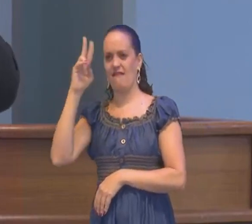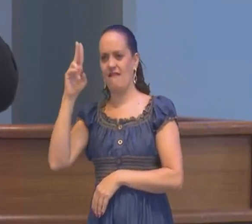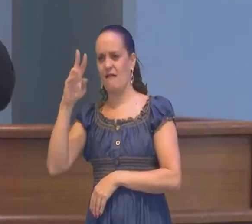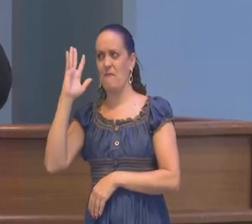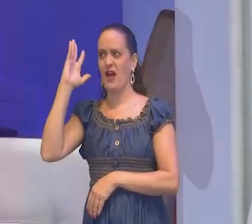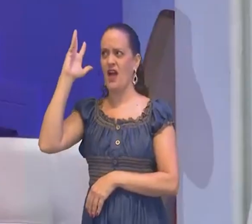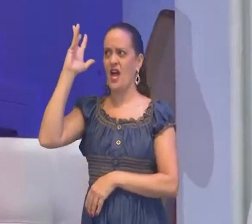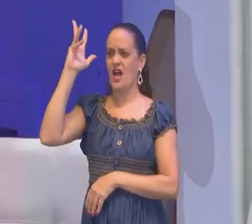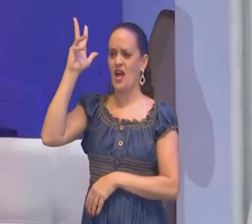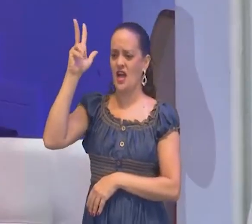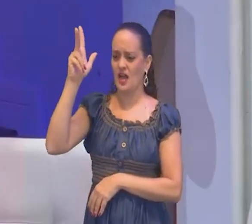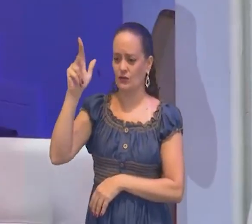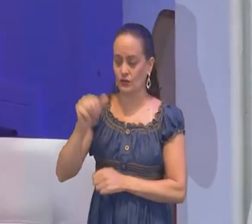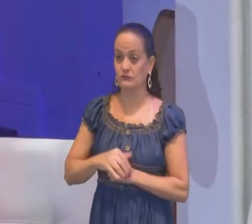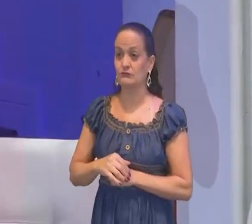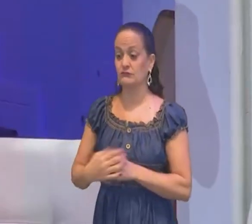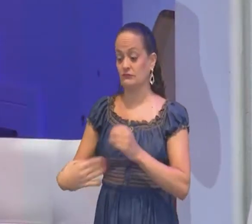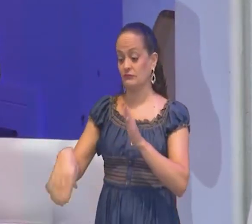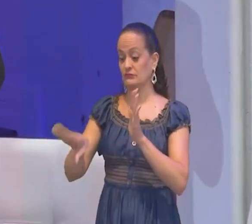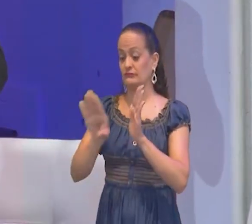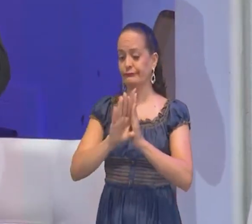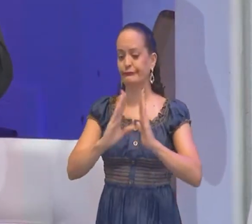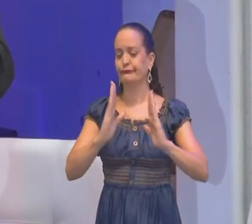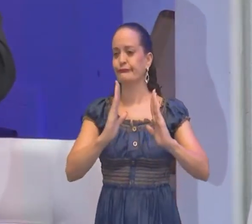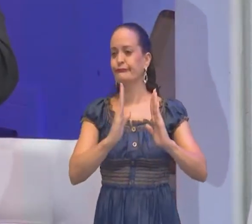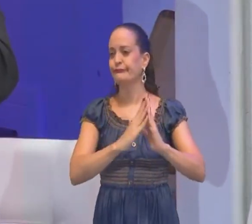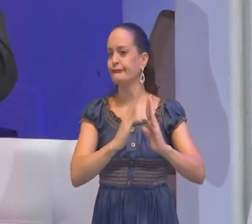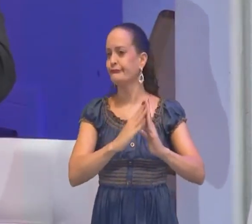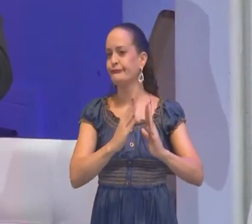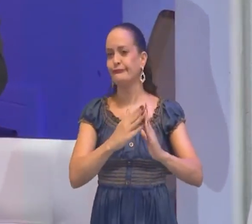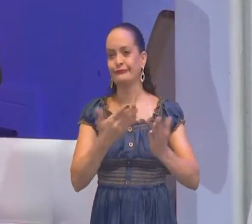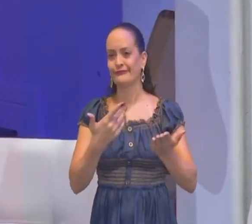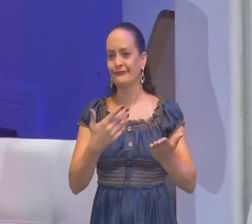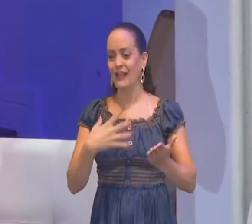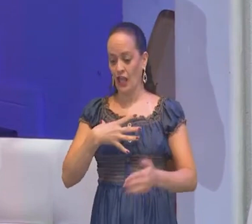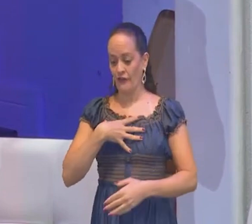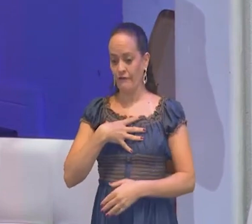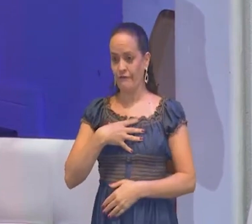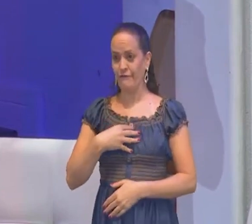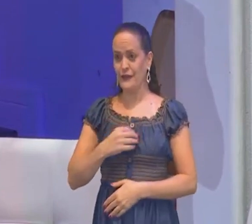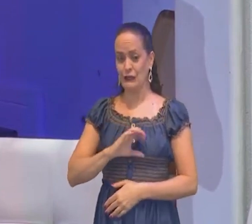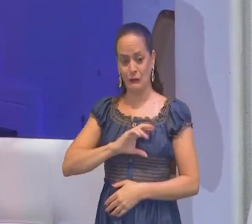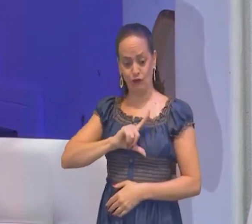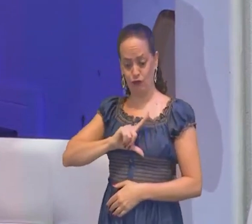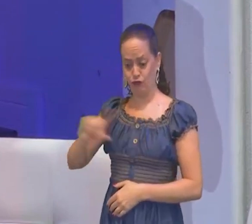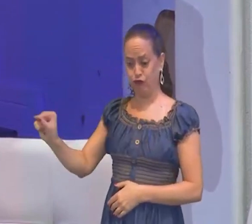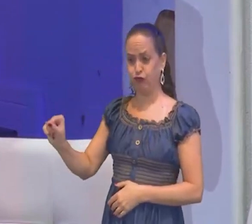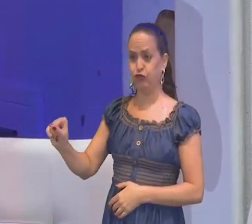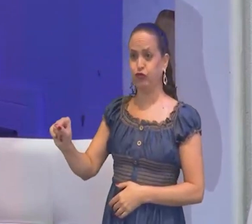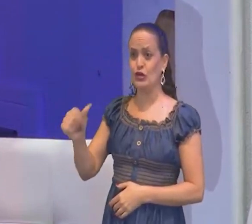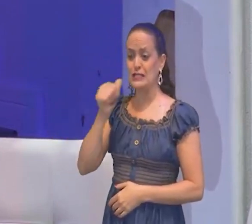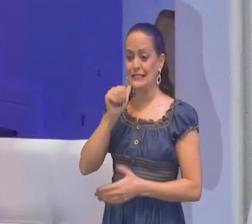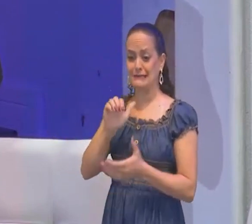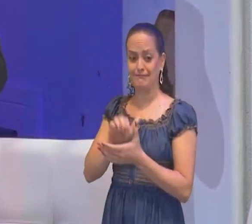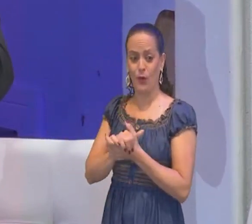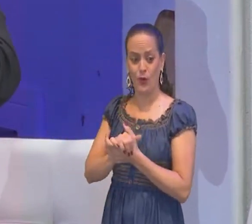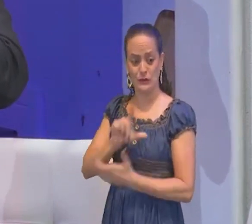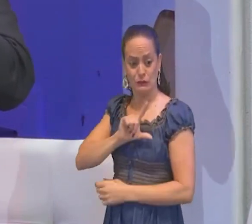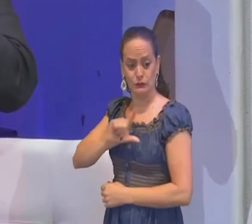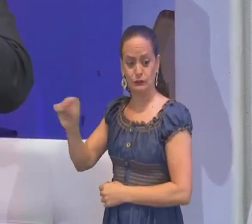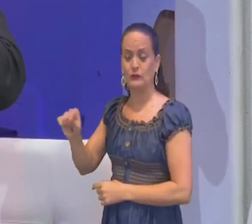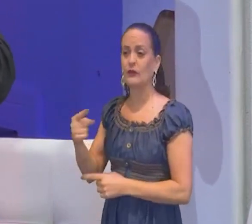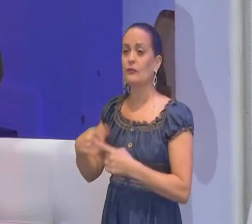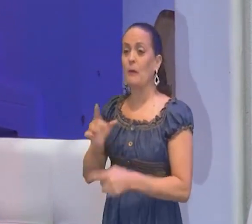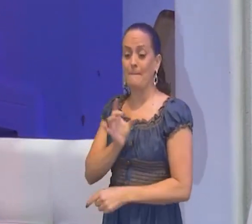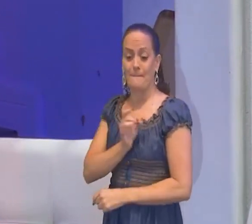noite. Quando chegava em casa, era um desastre, os filhos corriam com medo, a esposa se encostava num canto, apavorada com